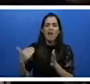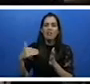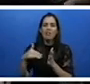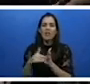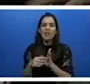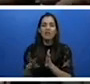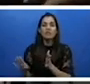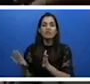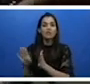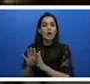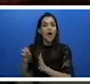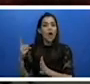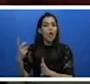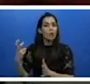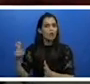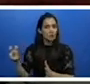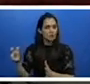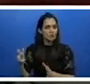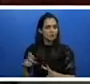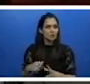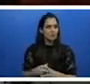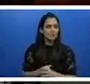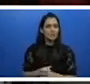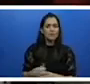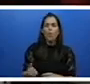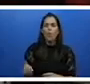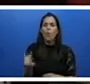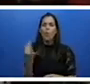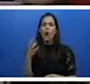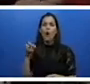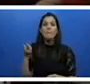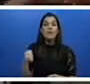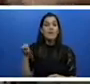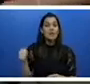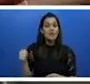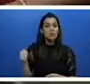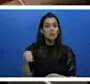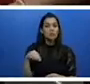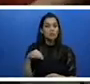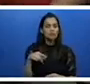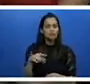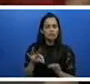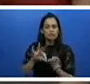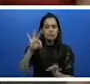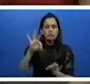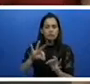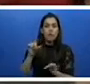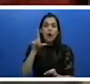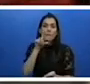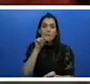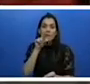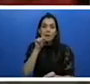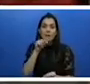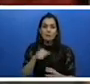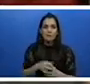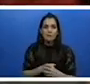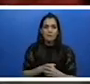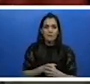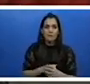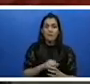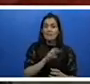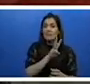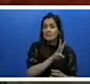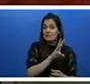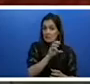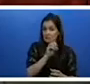15. Quantos milímetros mede um canário de acordo com o texto? O texto fala que 300